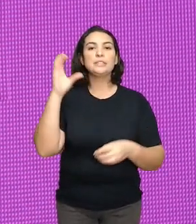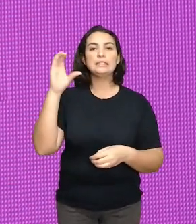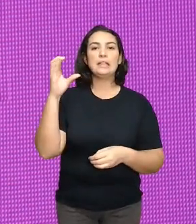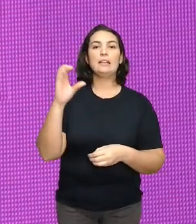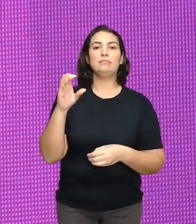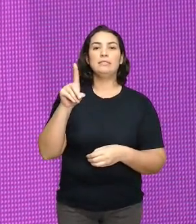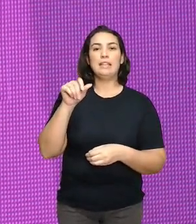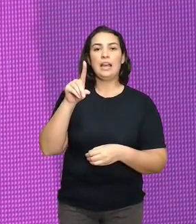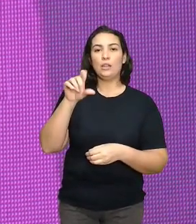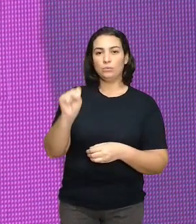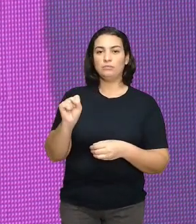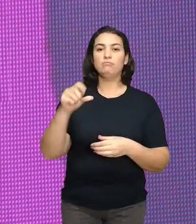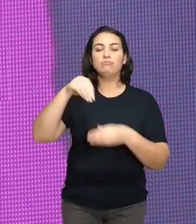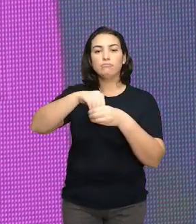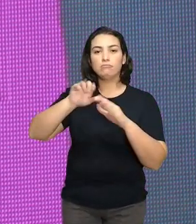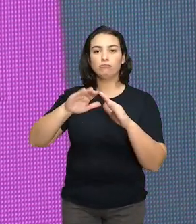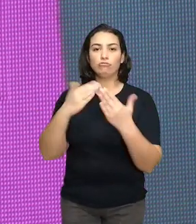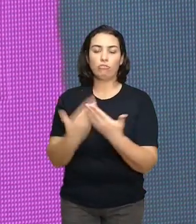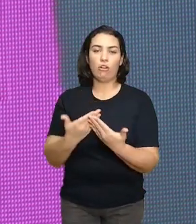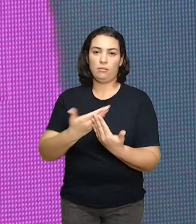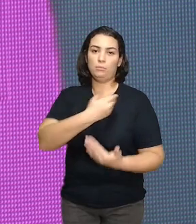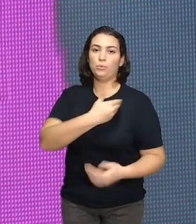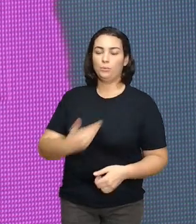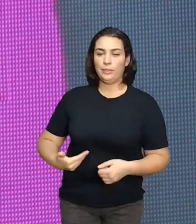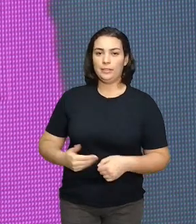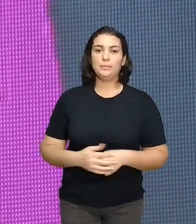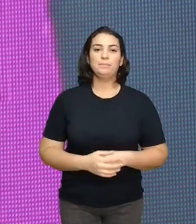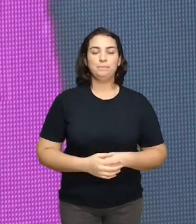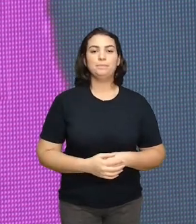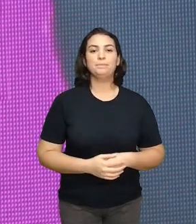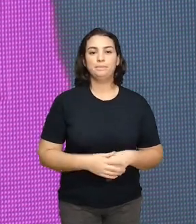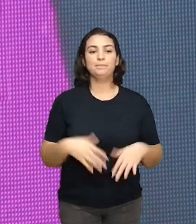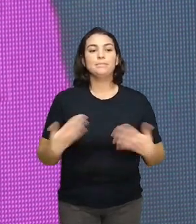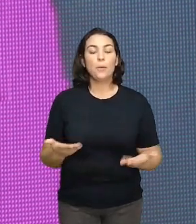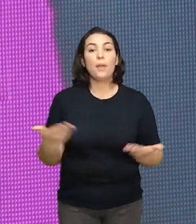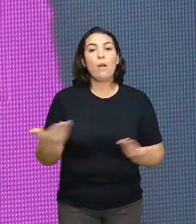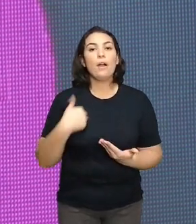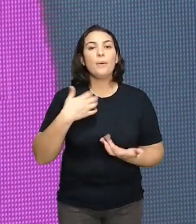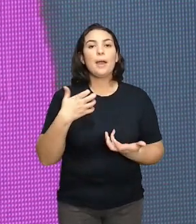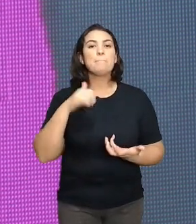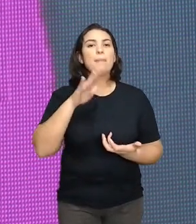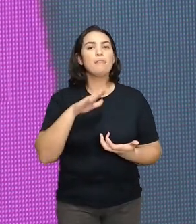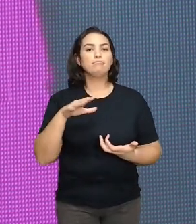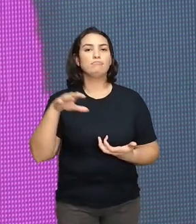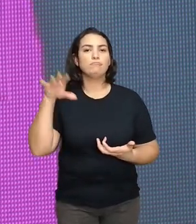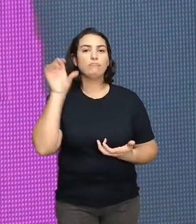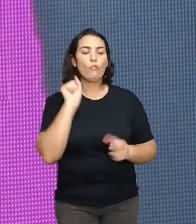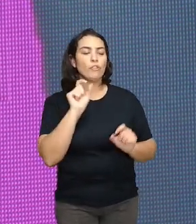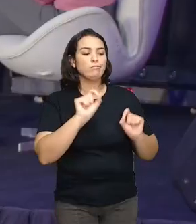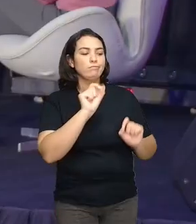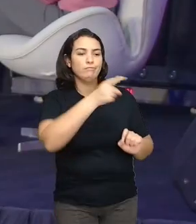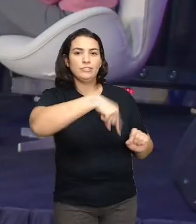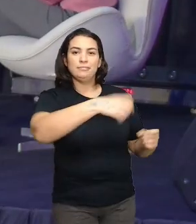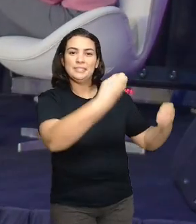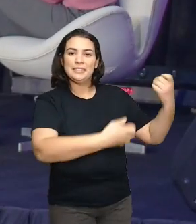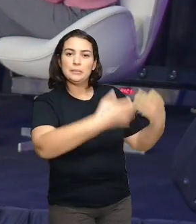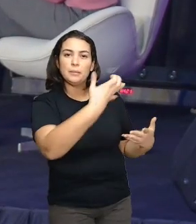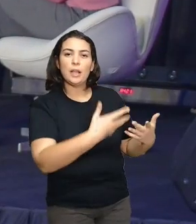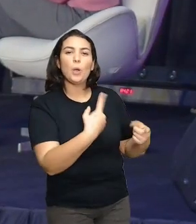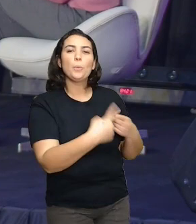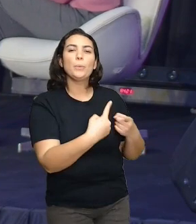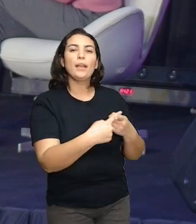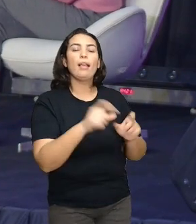escola pública. Eu vou, na verdade, mais ouvir, porque quem vai trazer os conteúdos mesmo são as